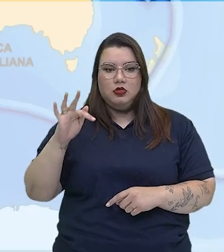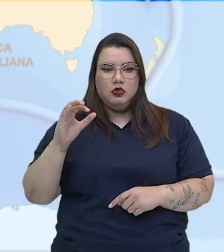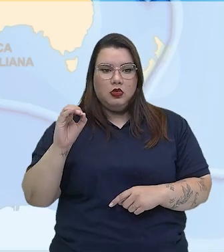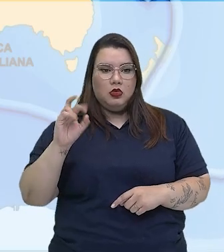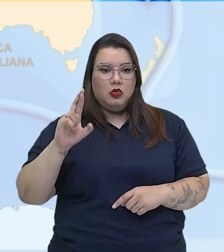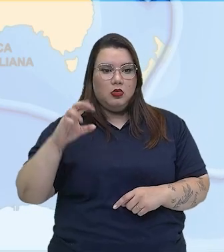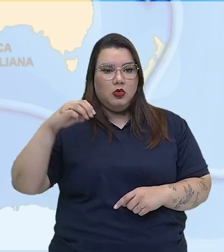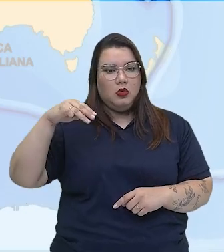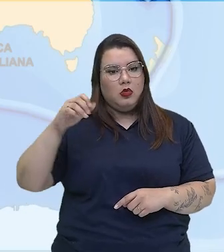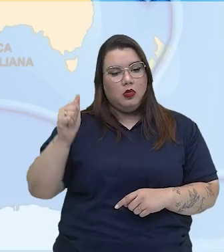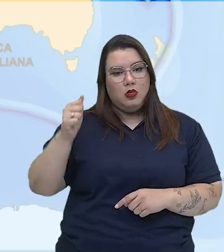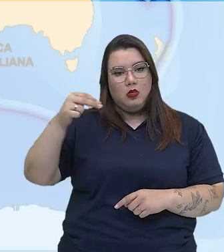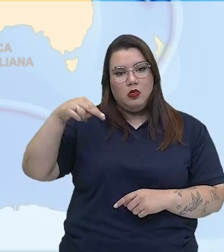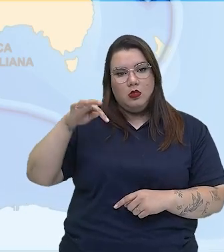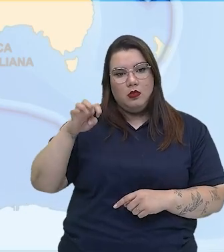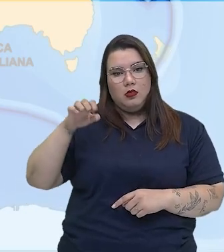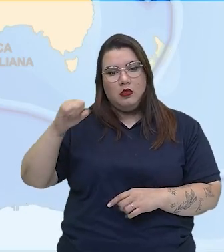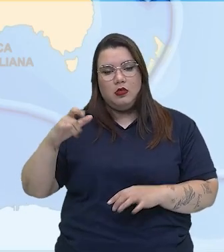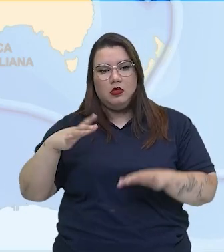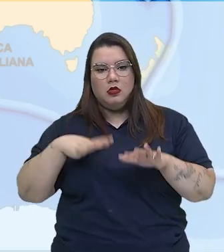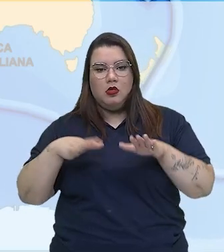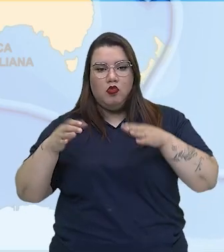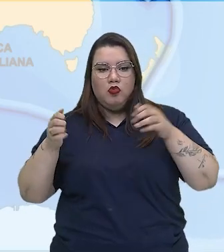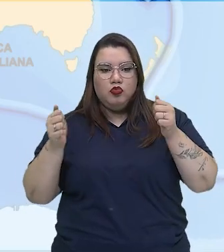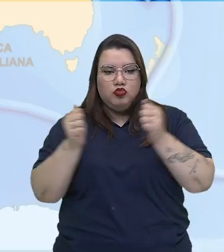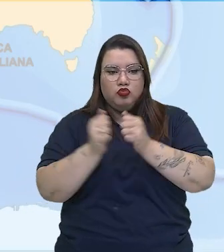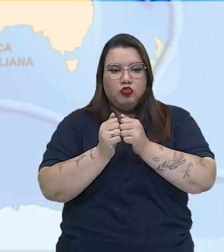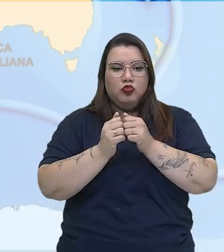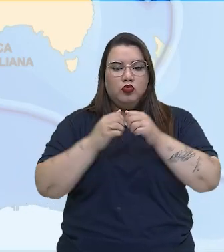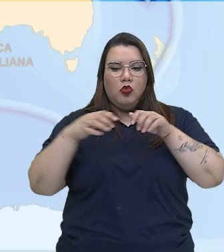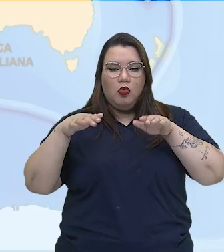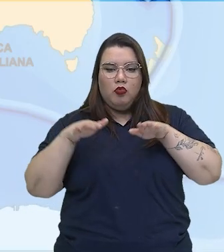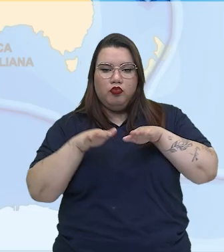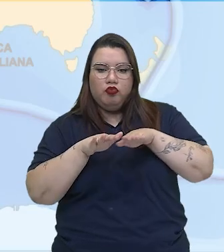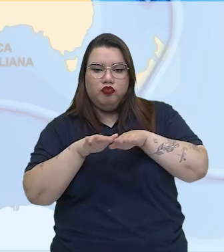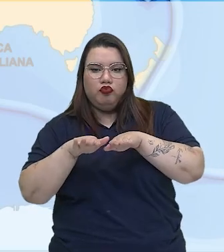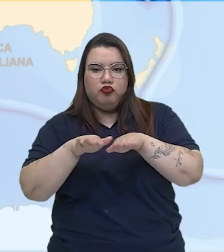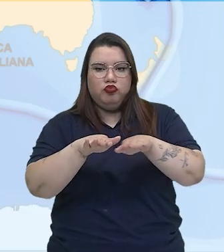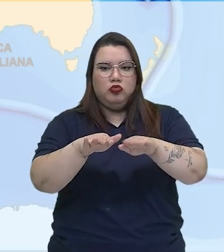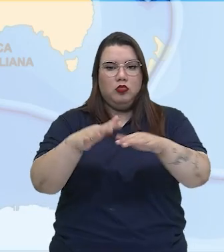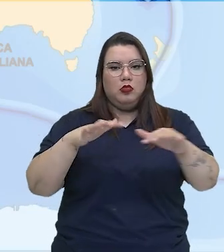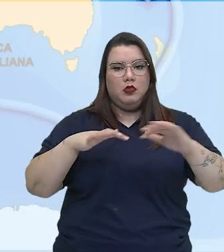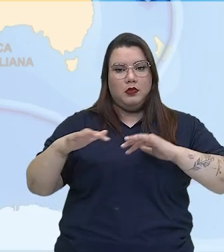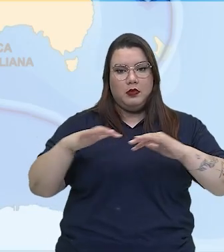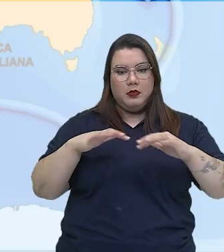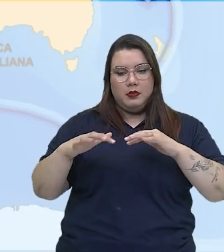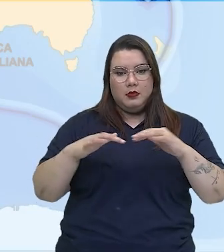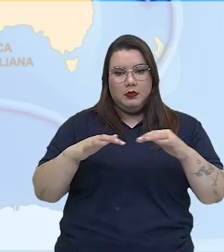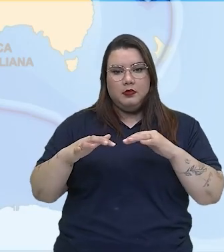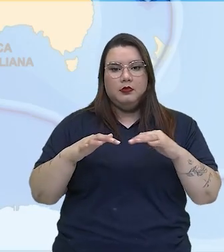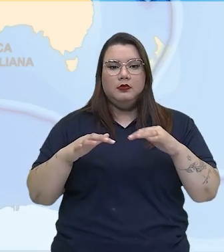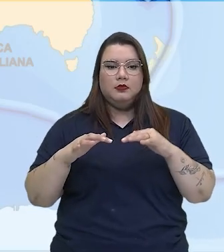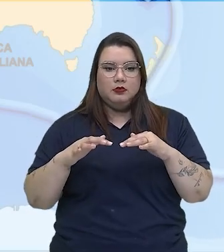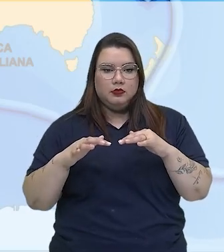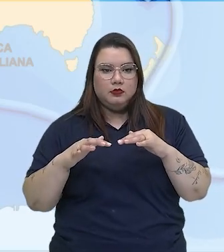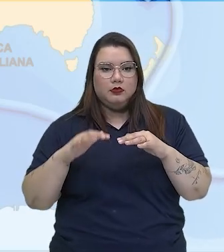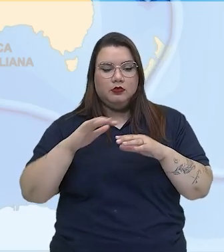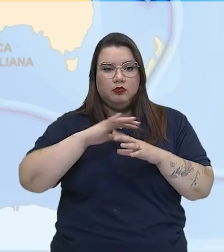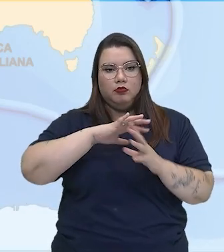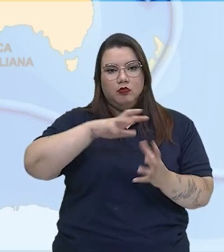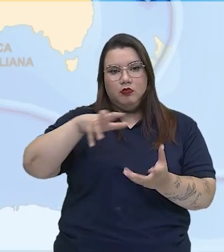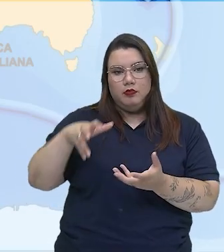aquelas que deslizam lado a lado, aí se movimentando sobre o